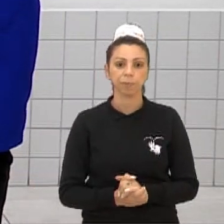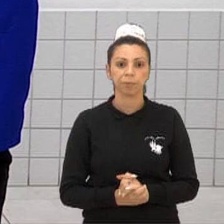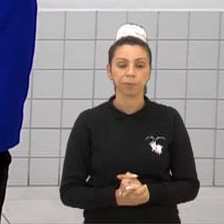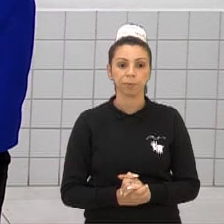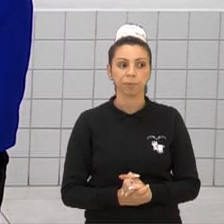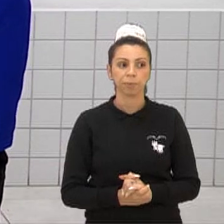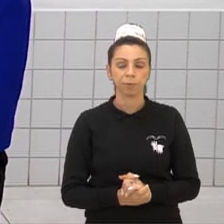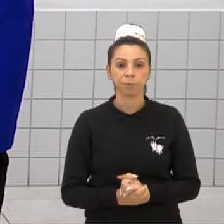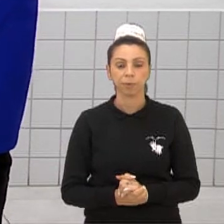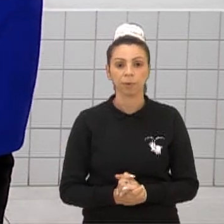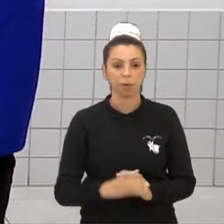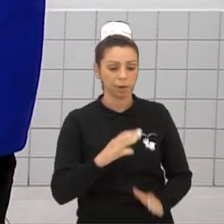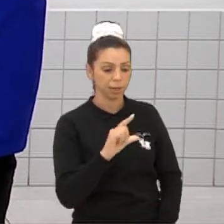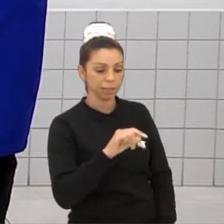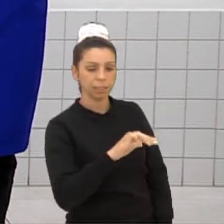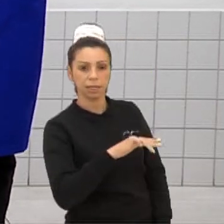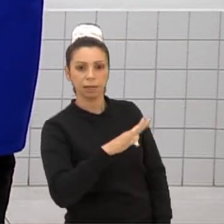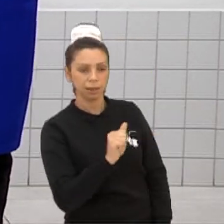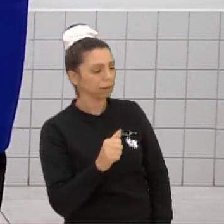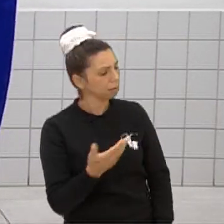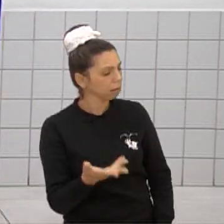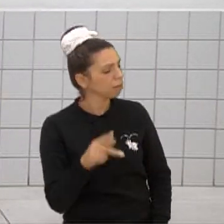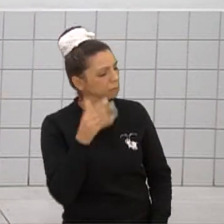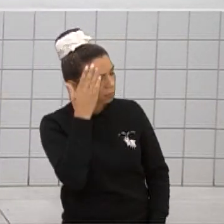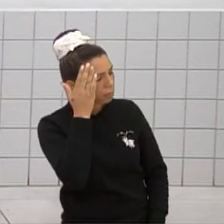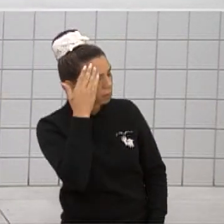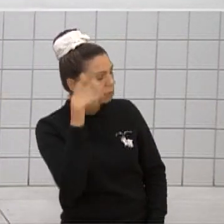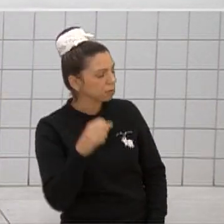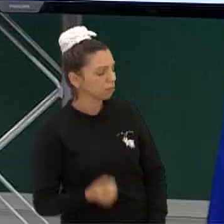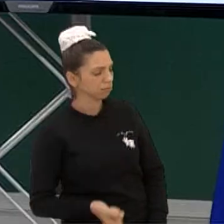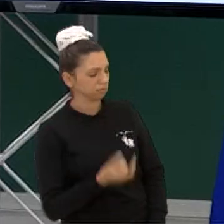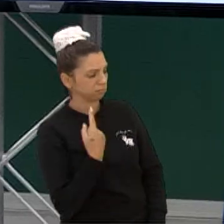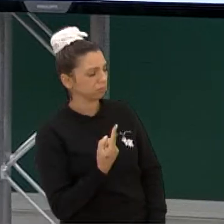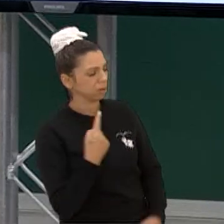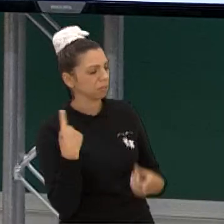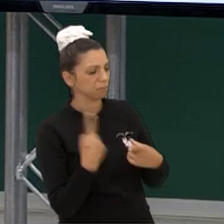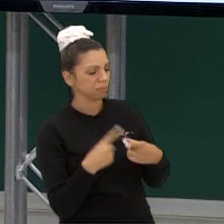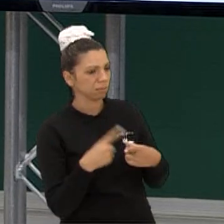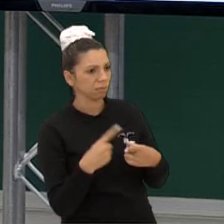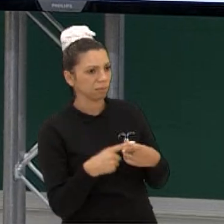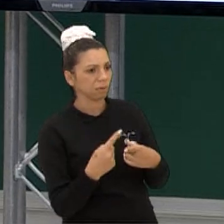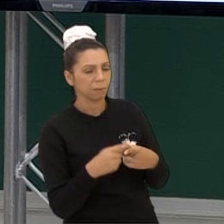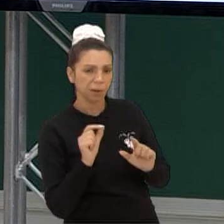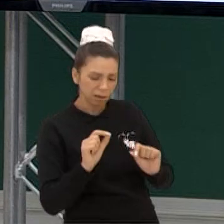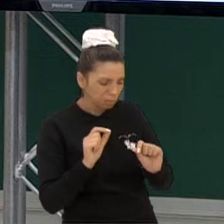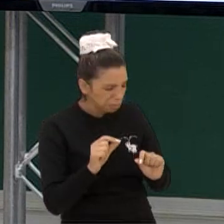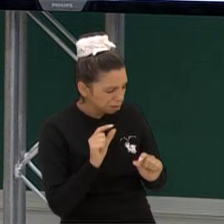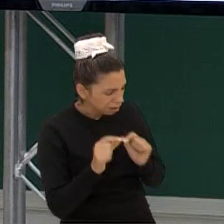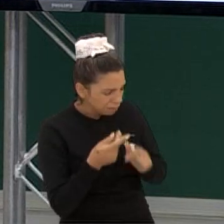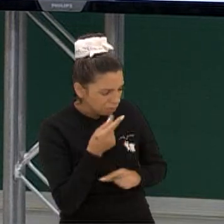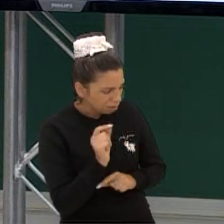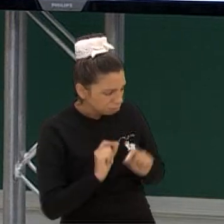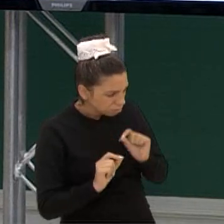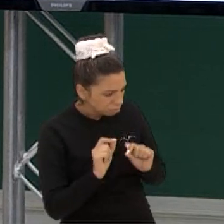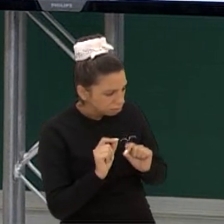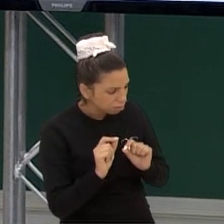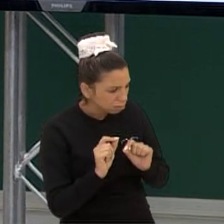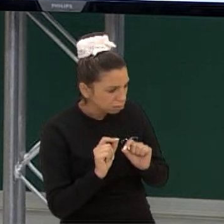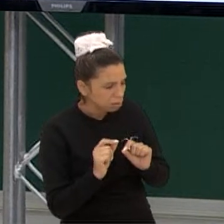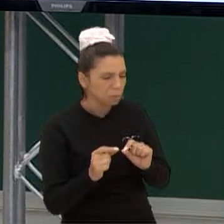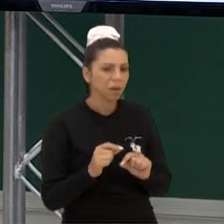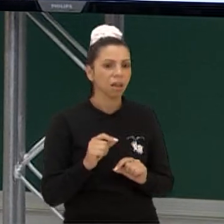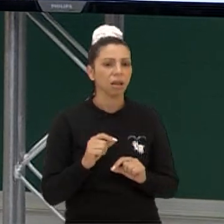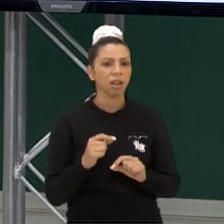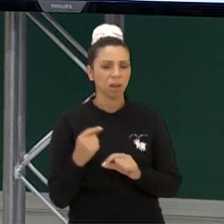A Célia falou aqui para mim, sabe, professor, eu acho estranho como é que ela falou aqui? Algo comum como